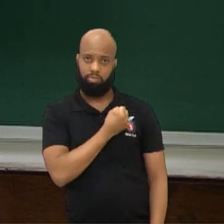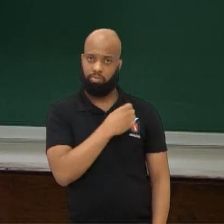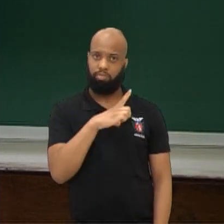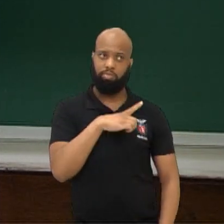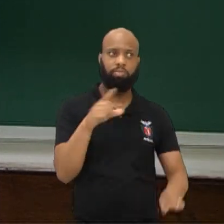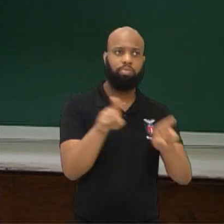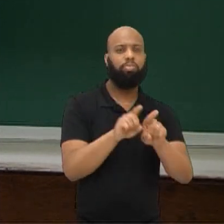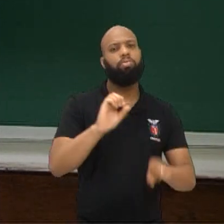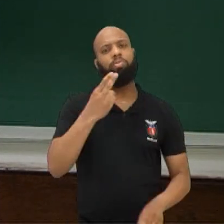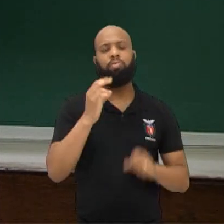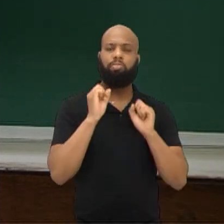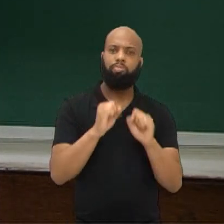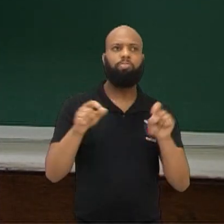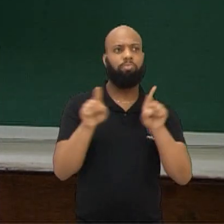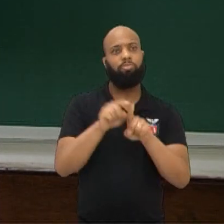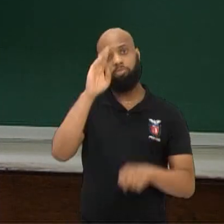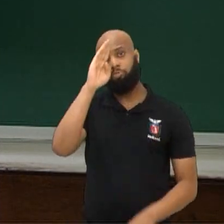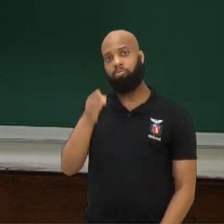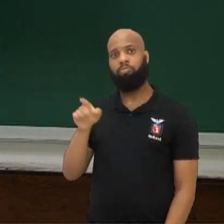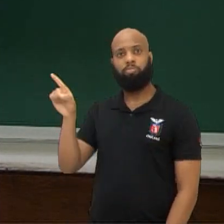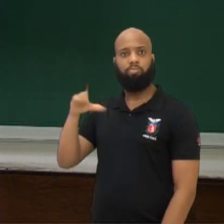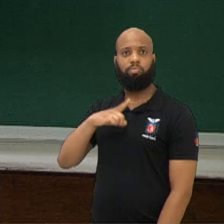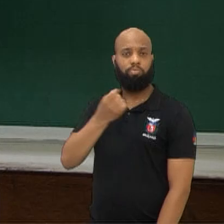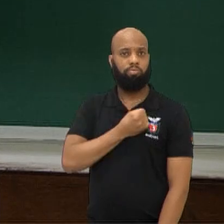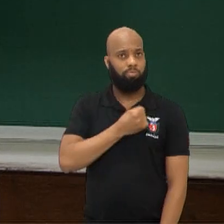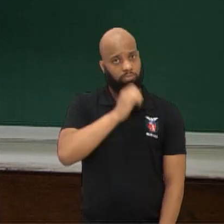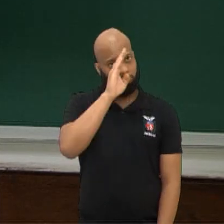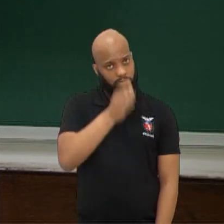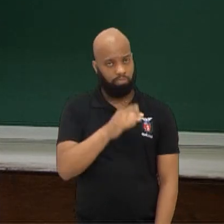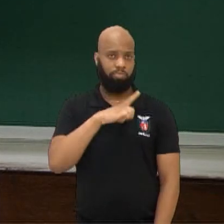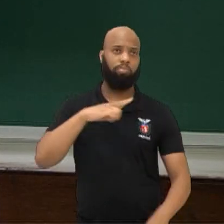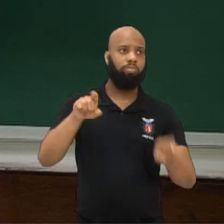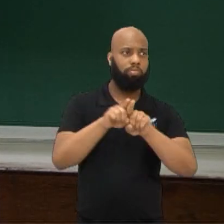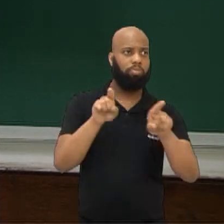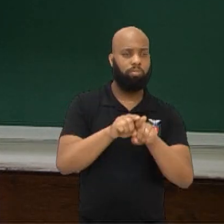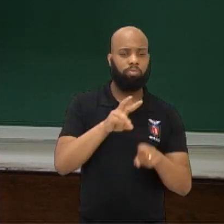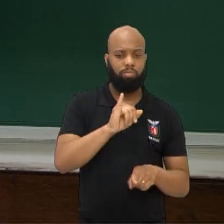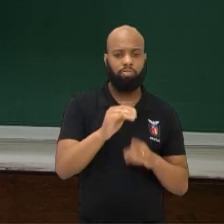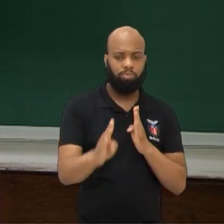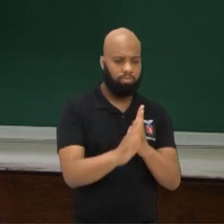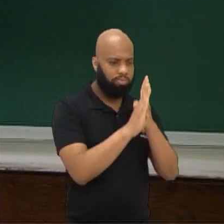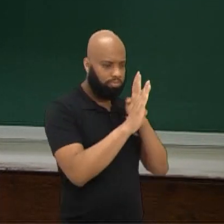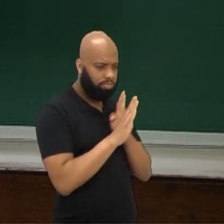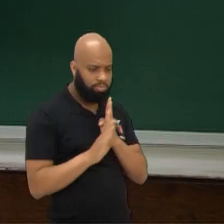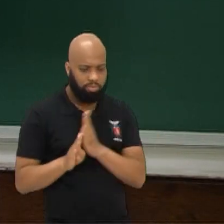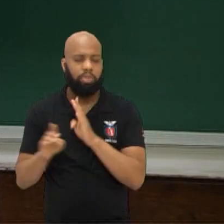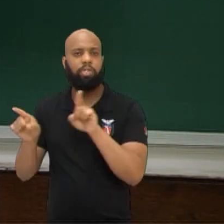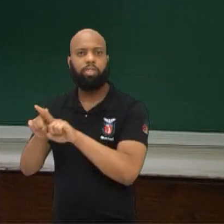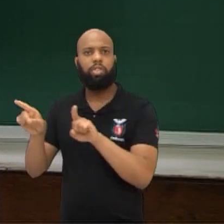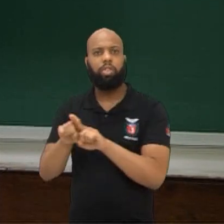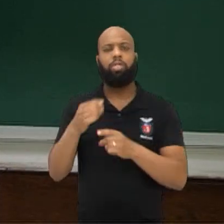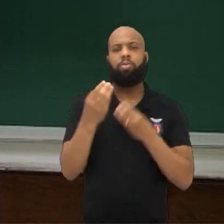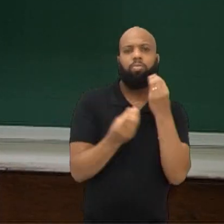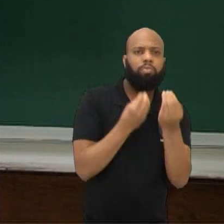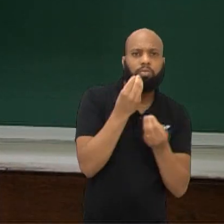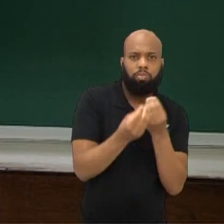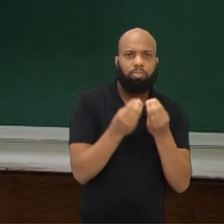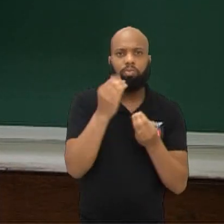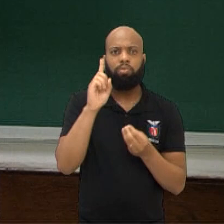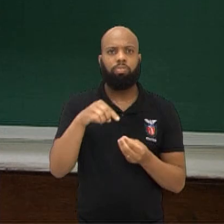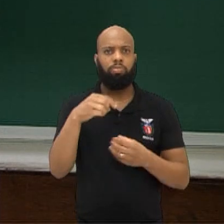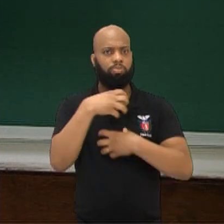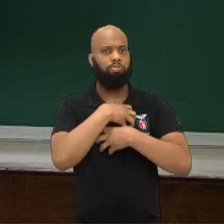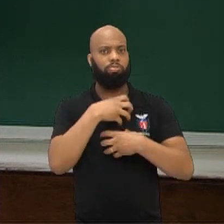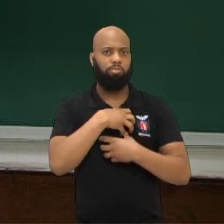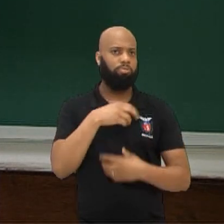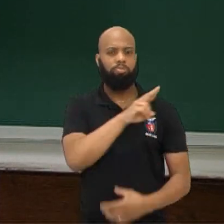né? Ou eu posso ter números direto, aonde eu vou identificar como eles